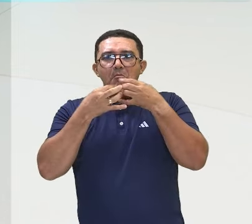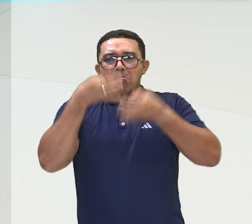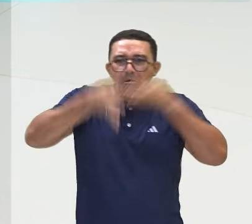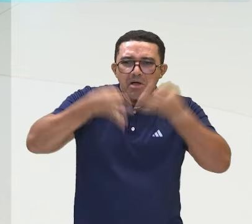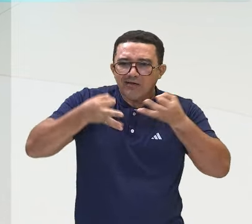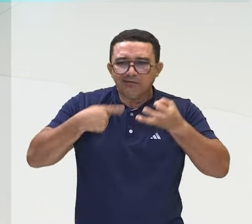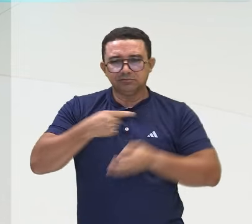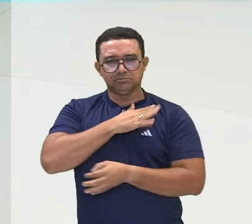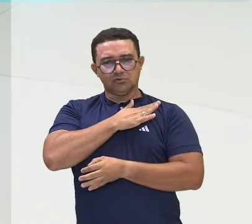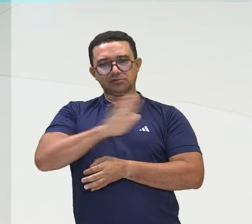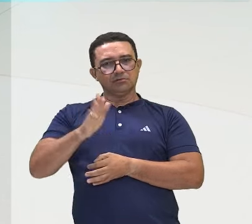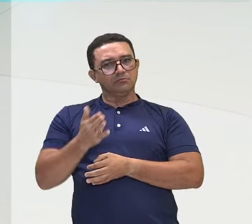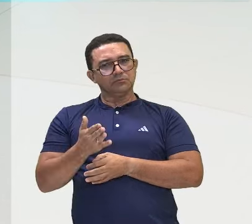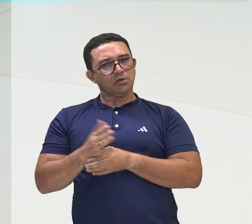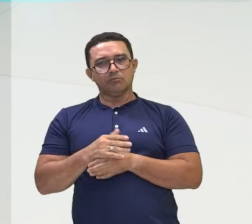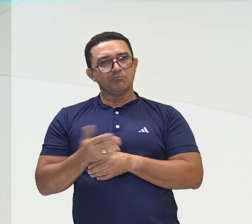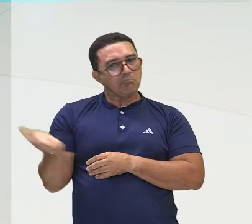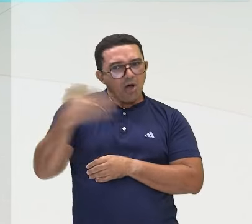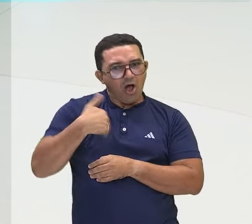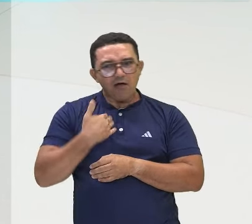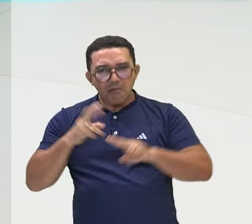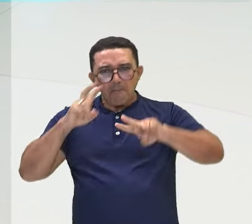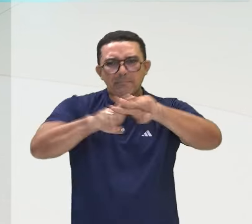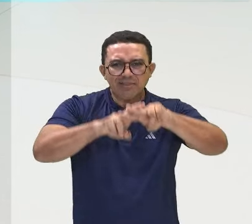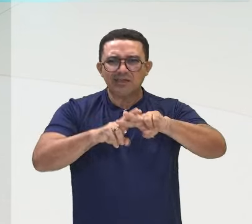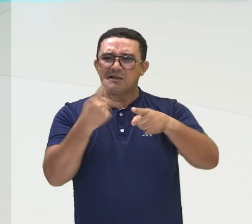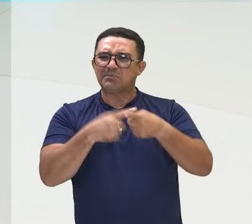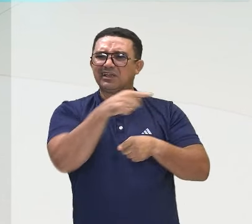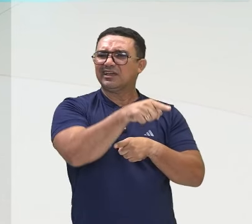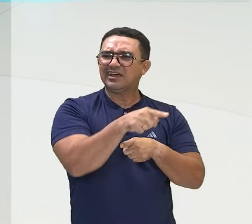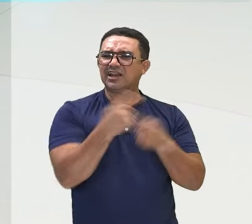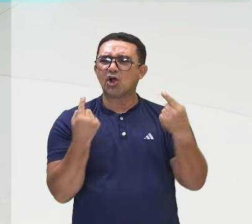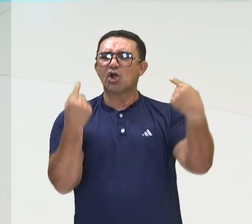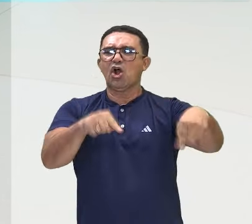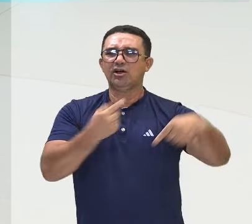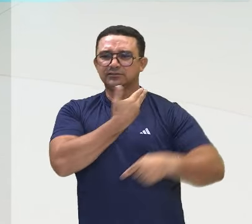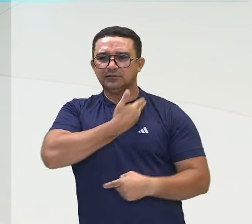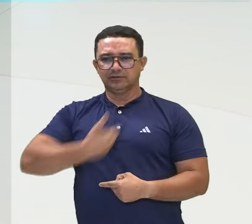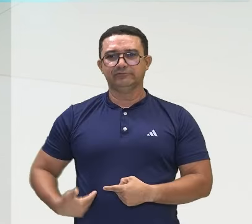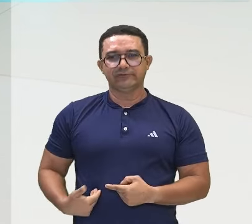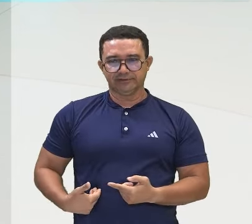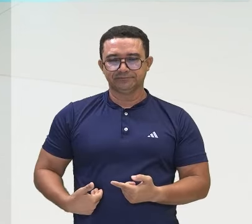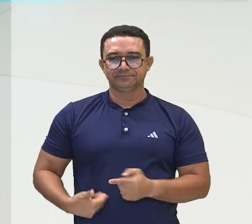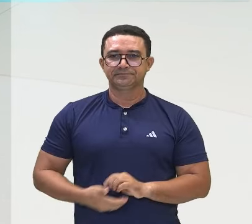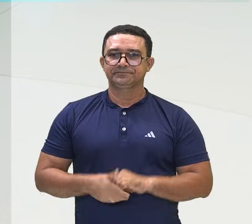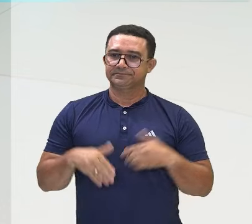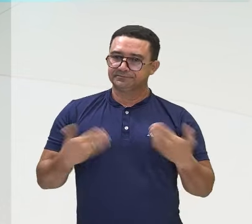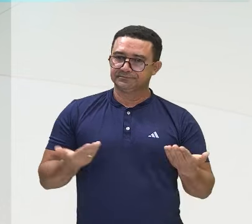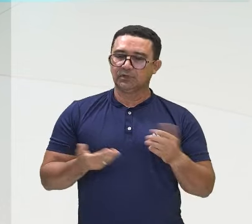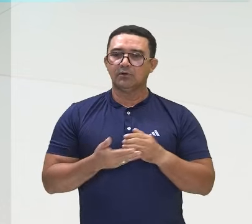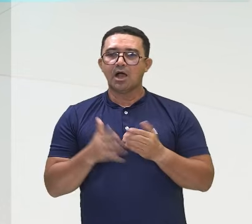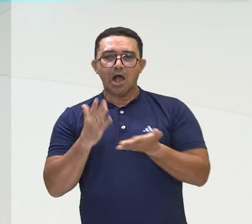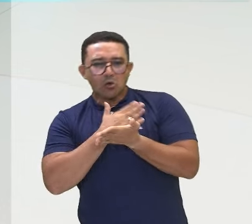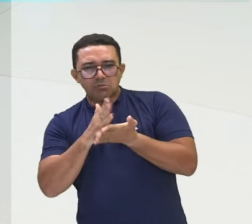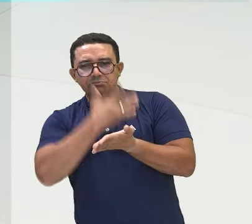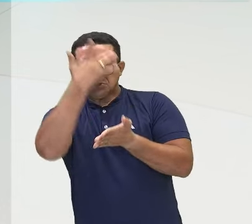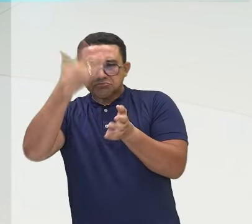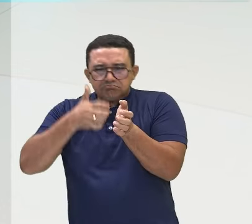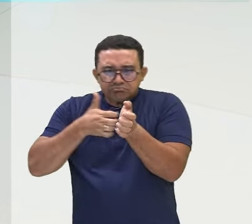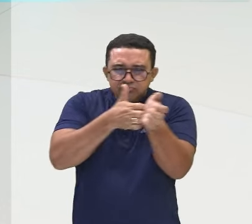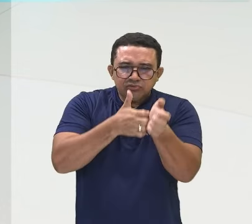vamos prender o cara aí porque ele está fazendo baderna, bagunça em relação ao nosso governo. Tanto que ele foi aí perseguido e depois